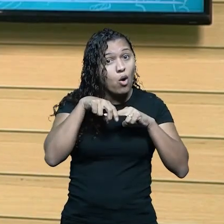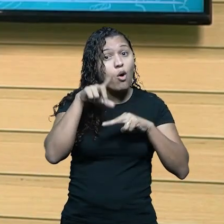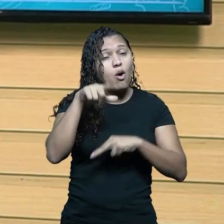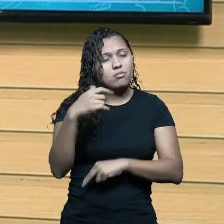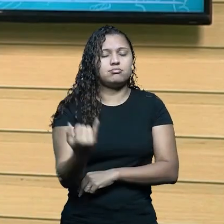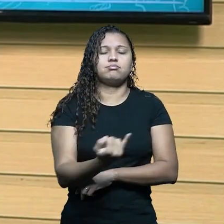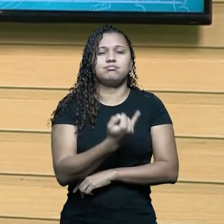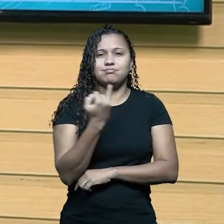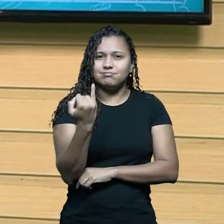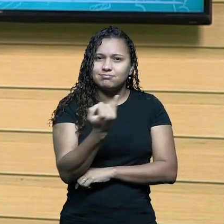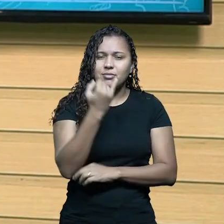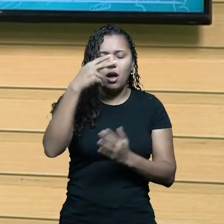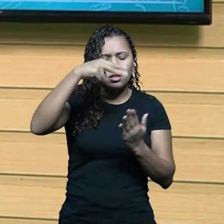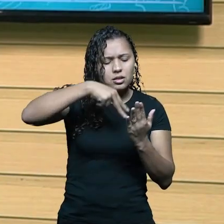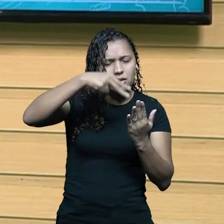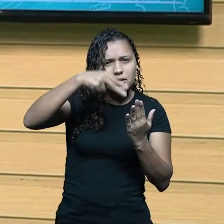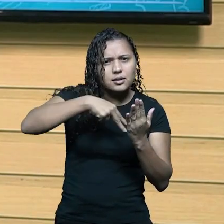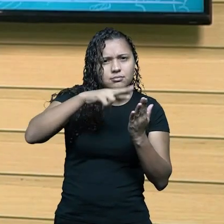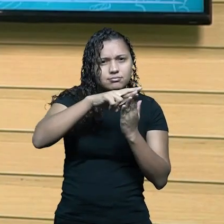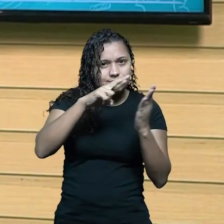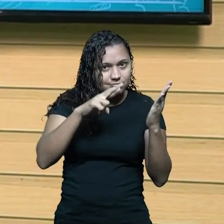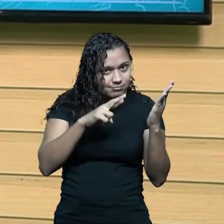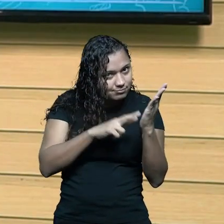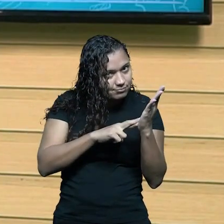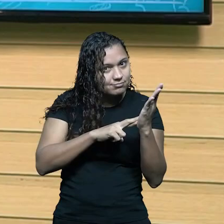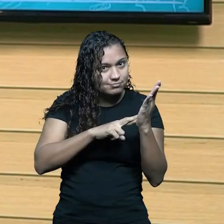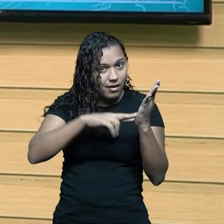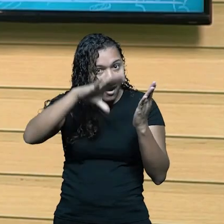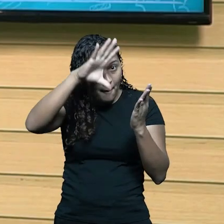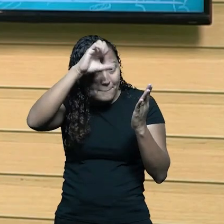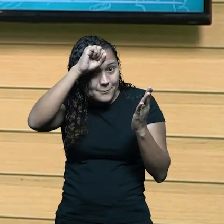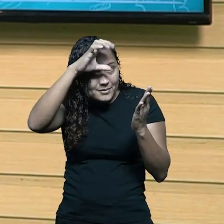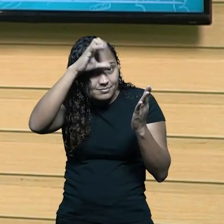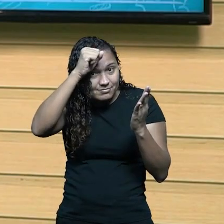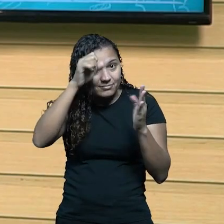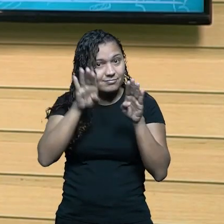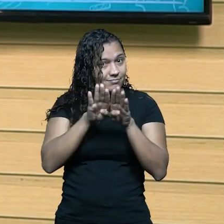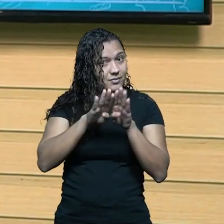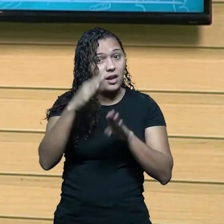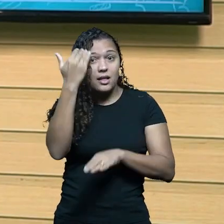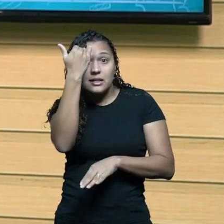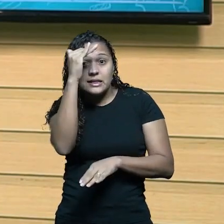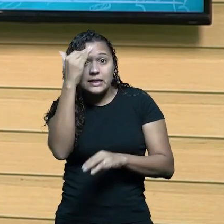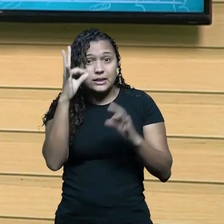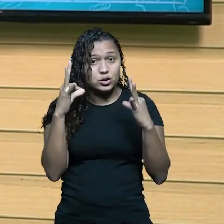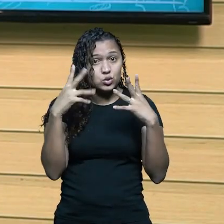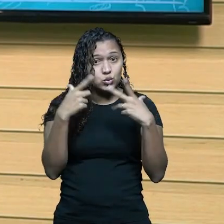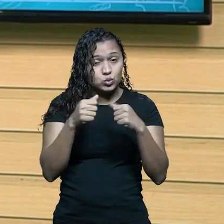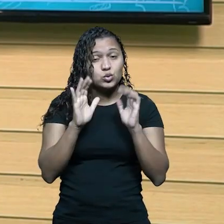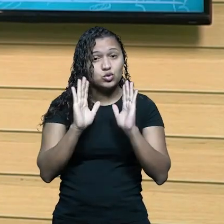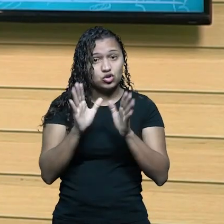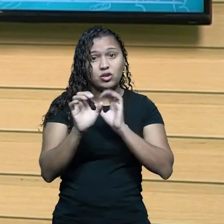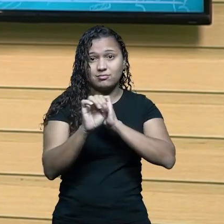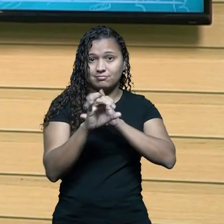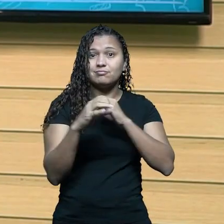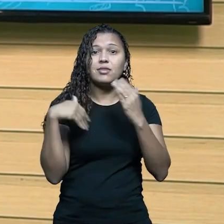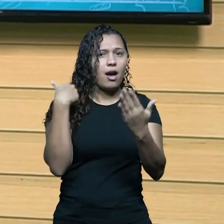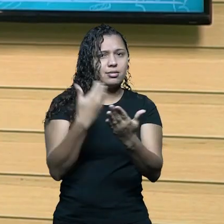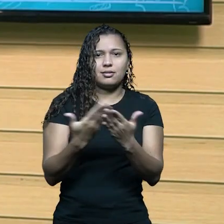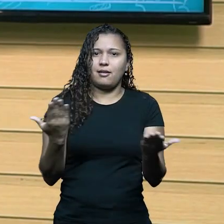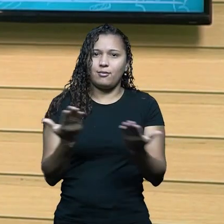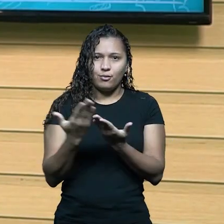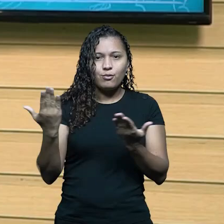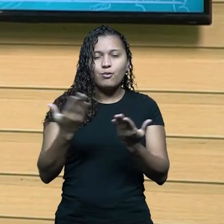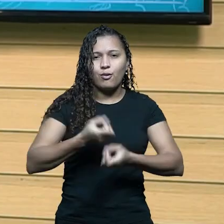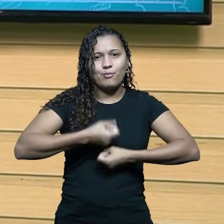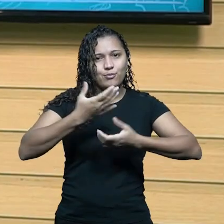importância de se ler as normas e de se aprender e de entender tudo que já foi ensinado até agora para a produção do